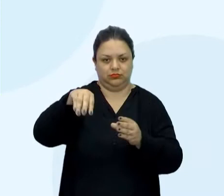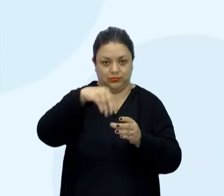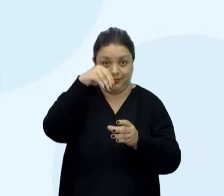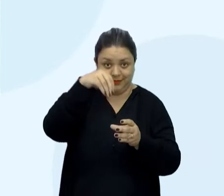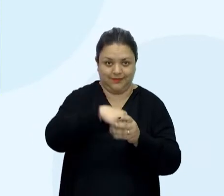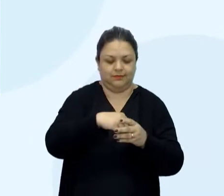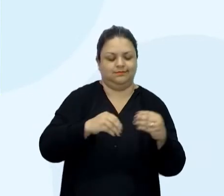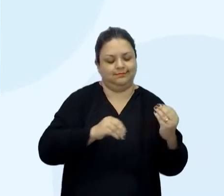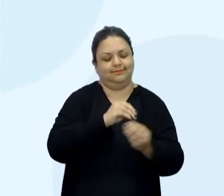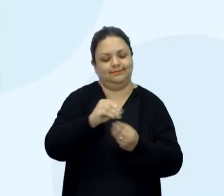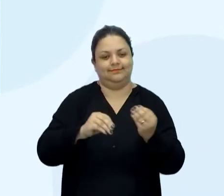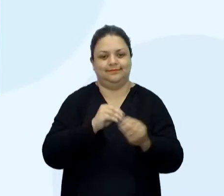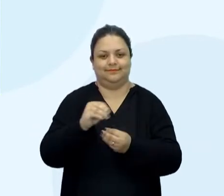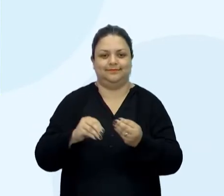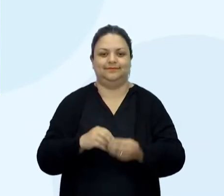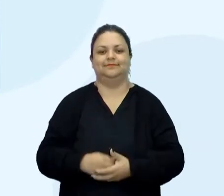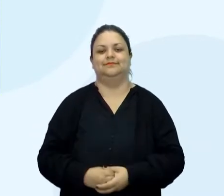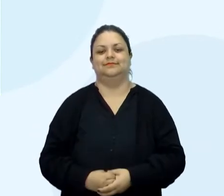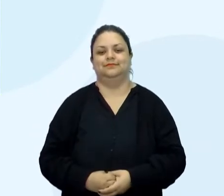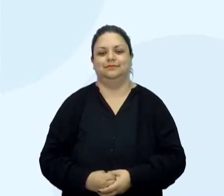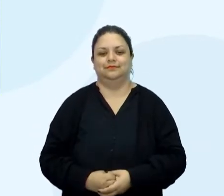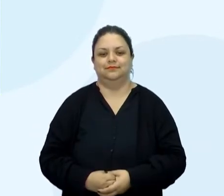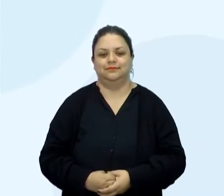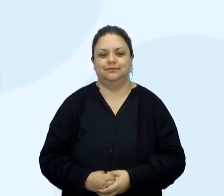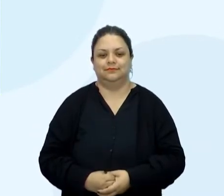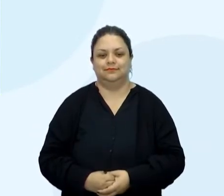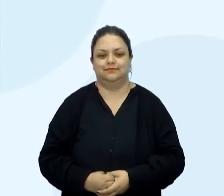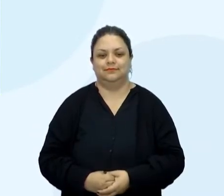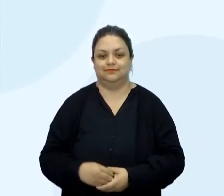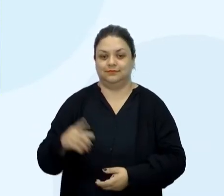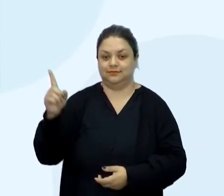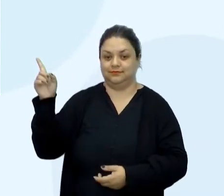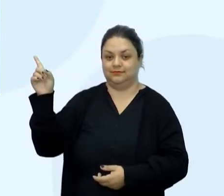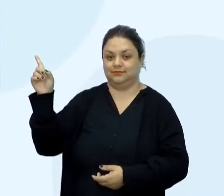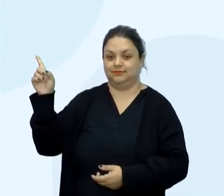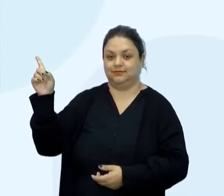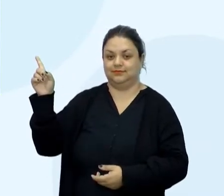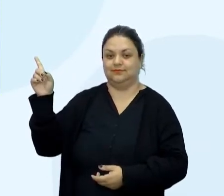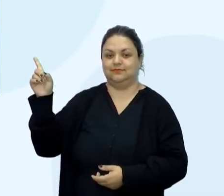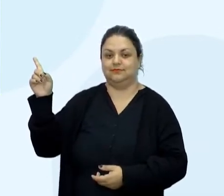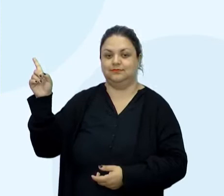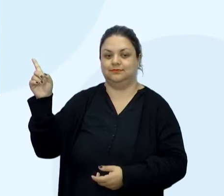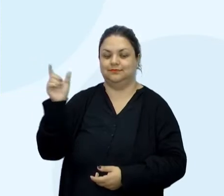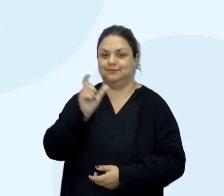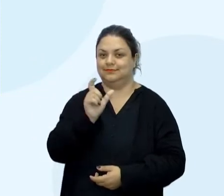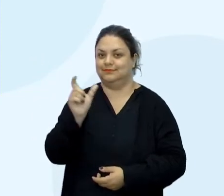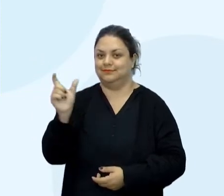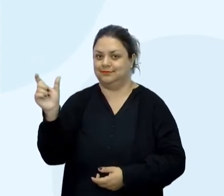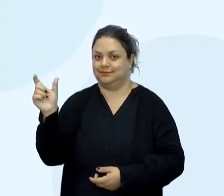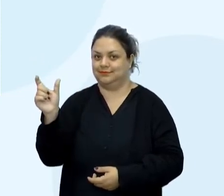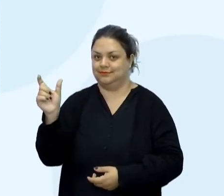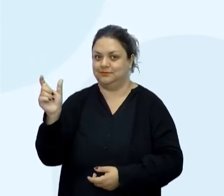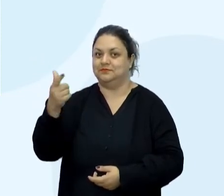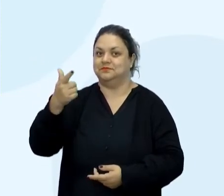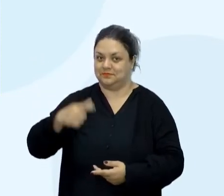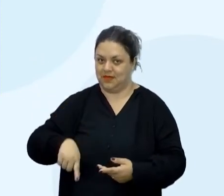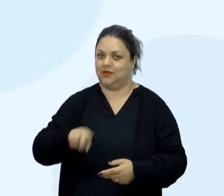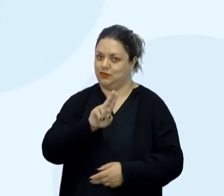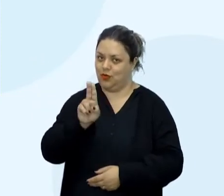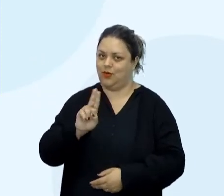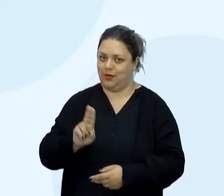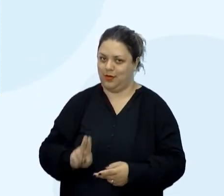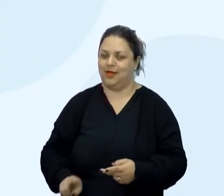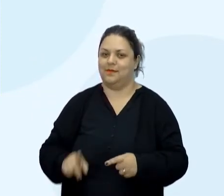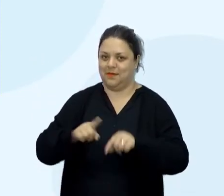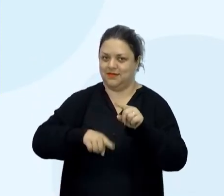de zinco, tá? Espinélio, infiltrada por vidro, cerâmica vítrea e alumínio. Então,